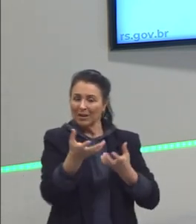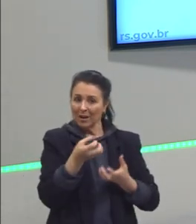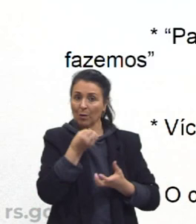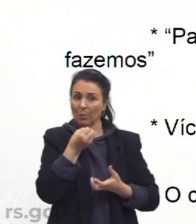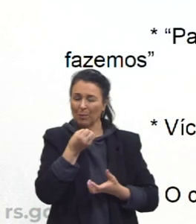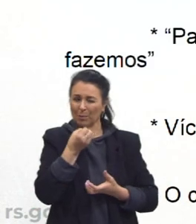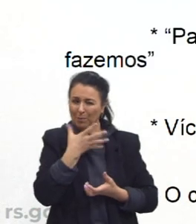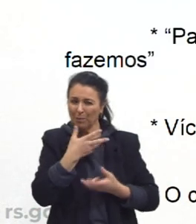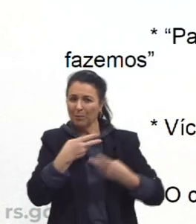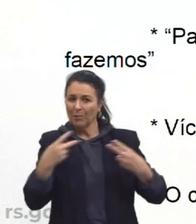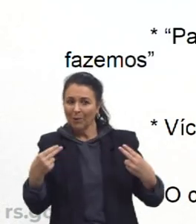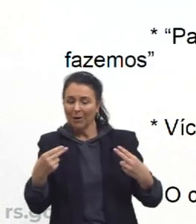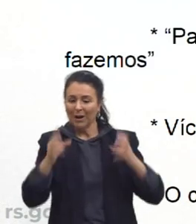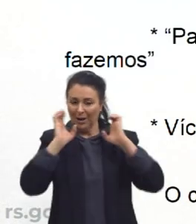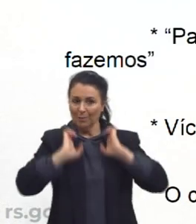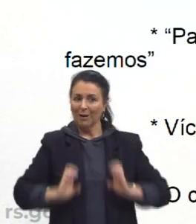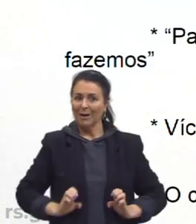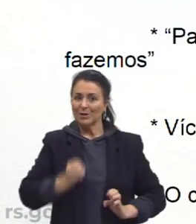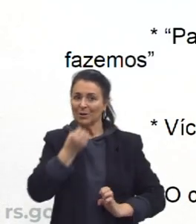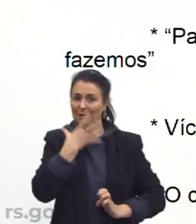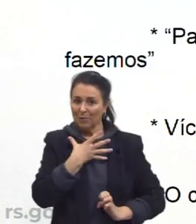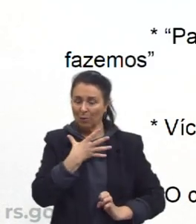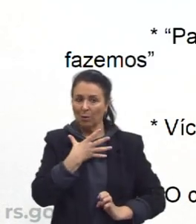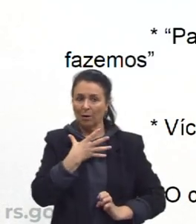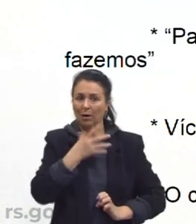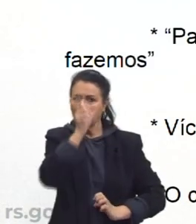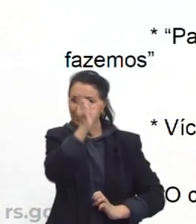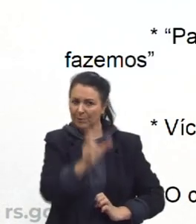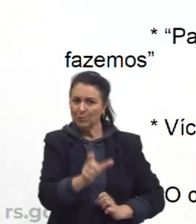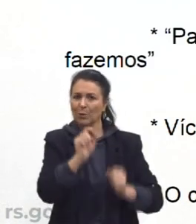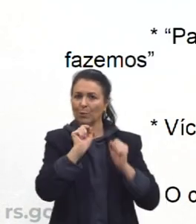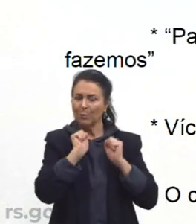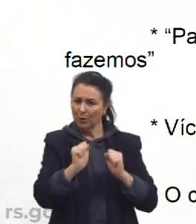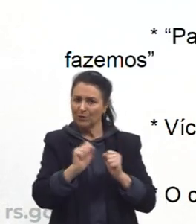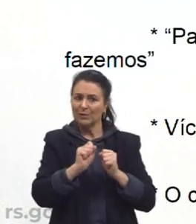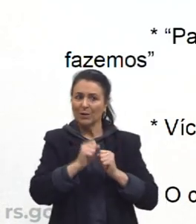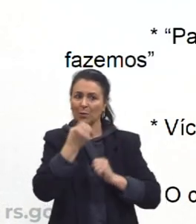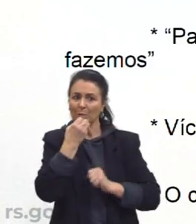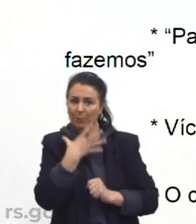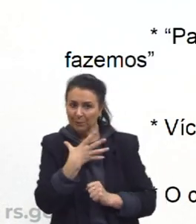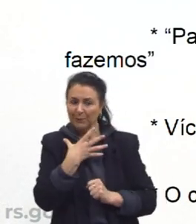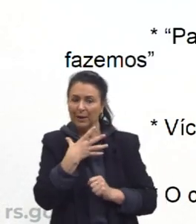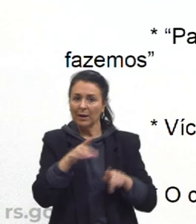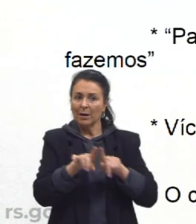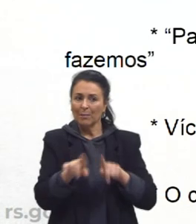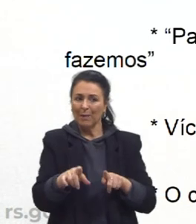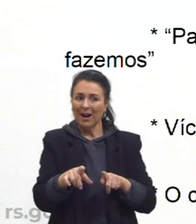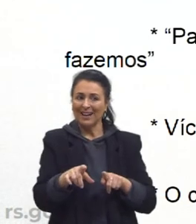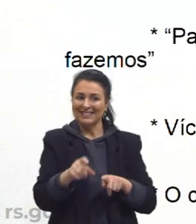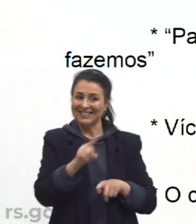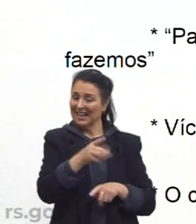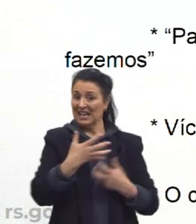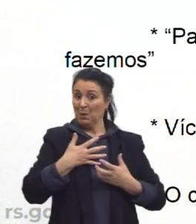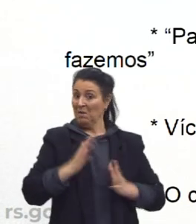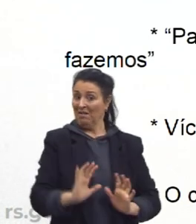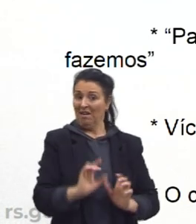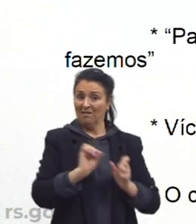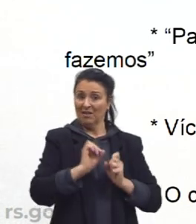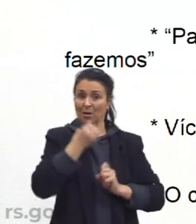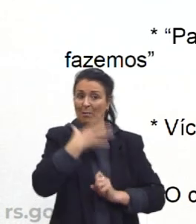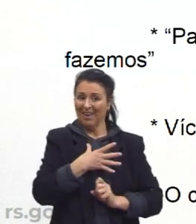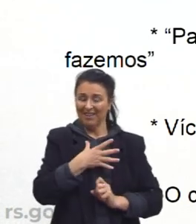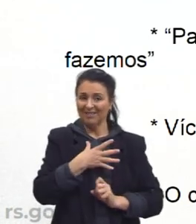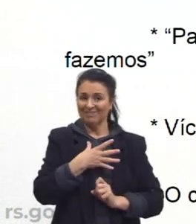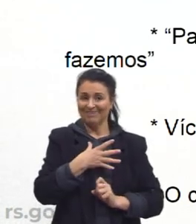uma ética boa parece a pessoa pode até fazer o bem mas sem intenção dela formar ela não